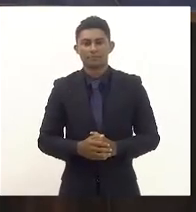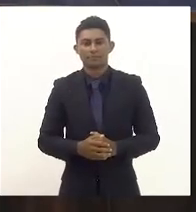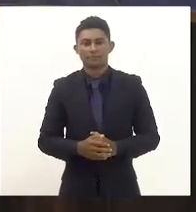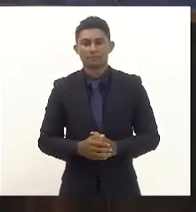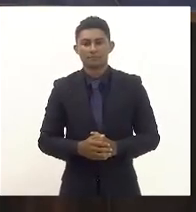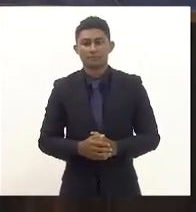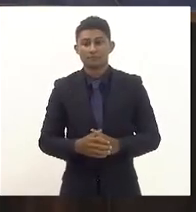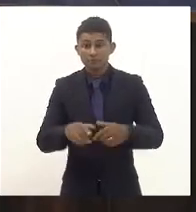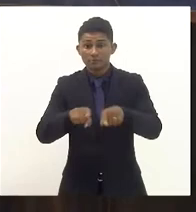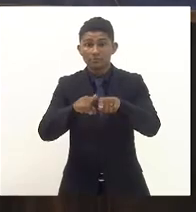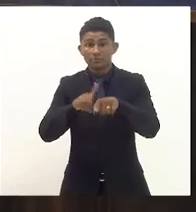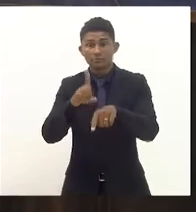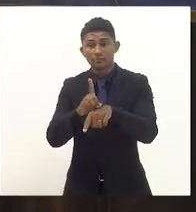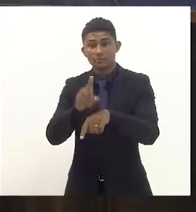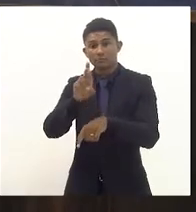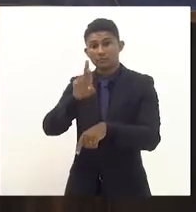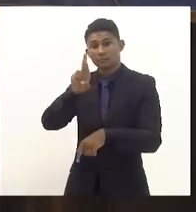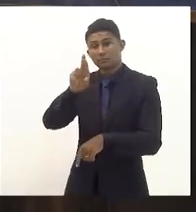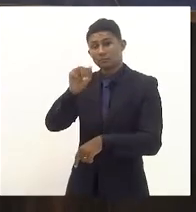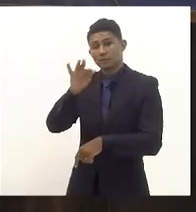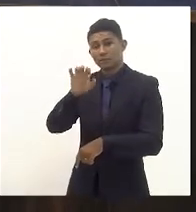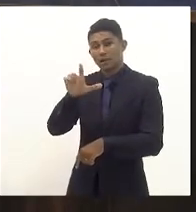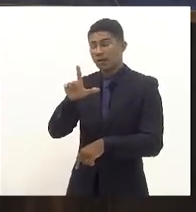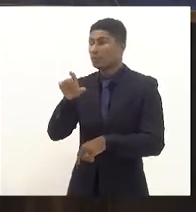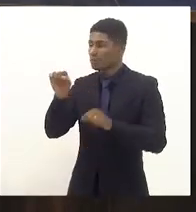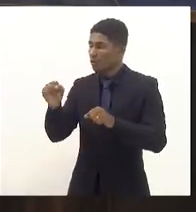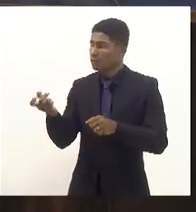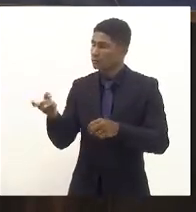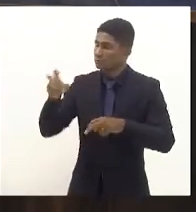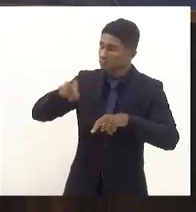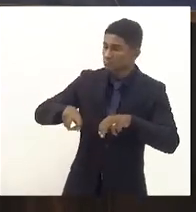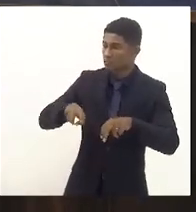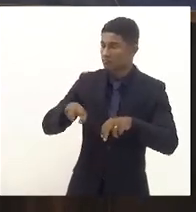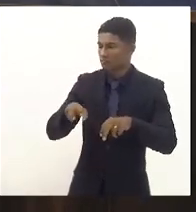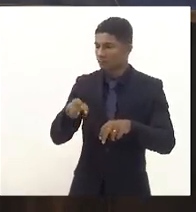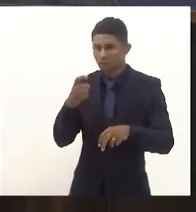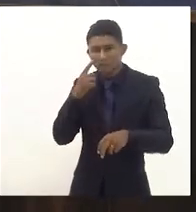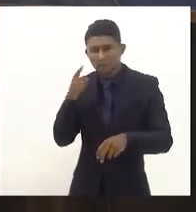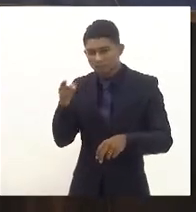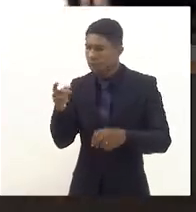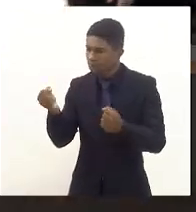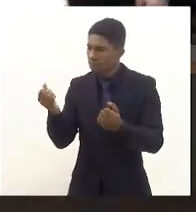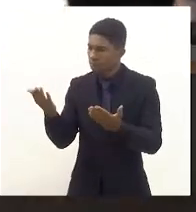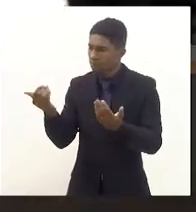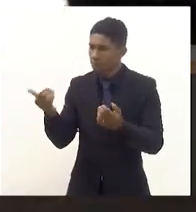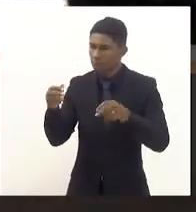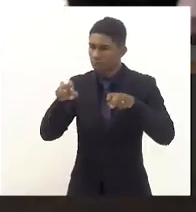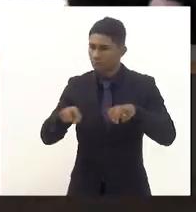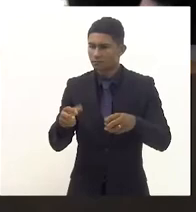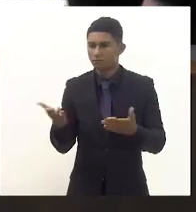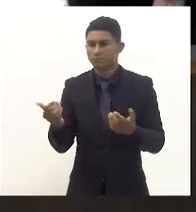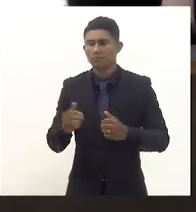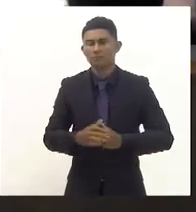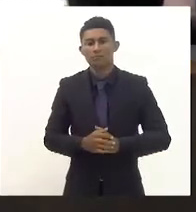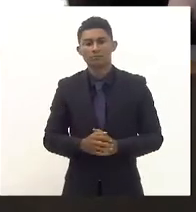o Dr Raphael Matos também acho que tem o galo aqui se não tiver depois eu vou mal por favor